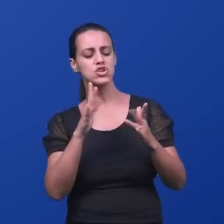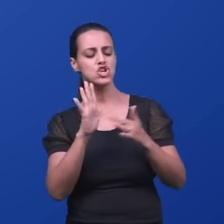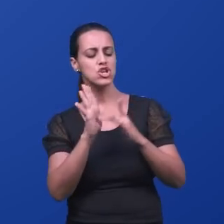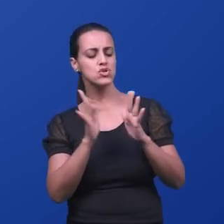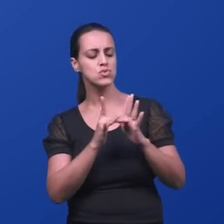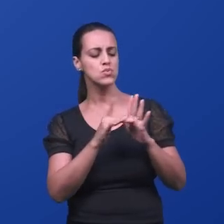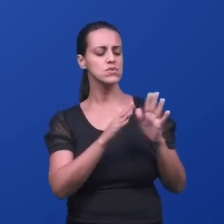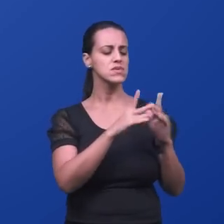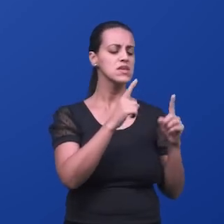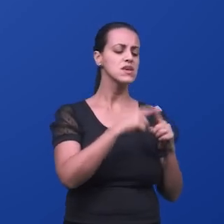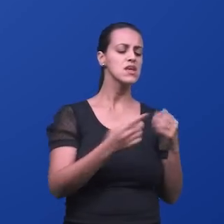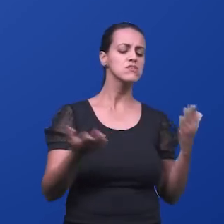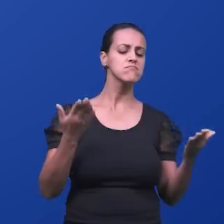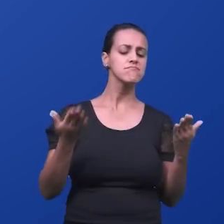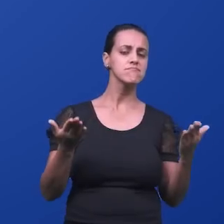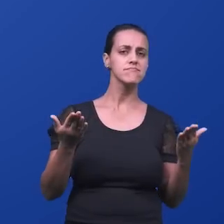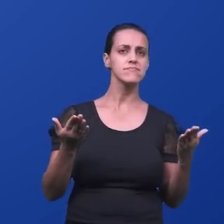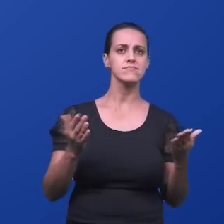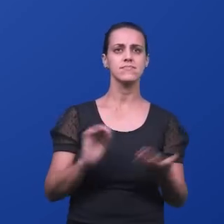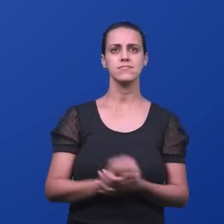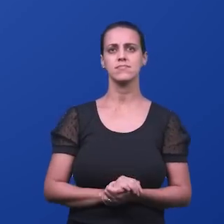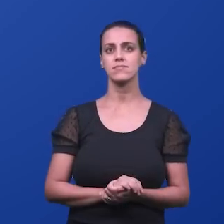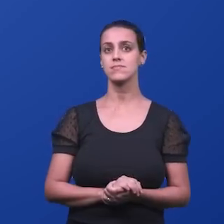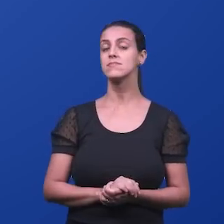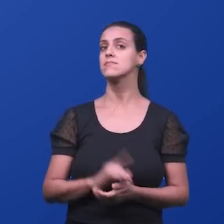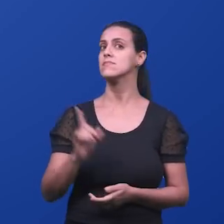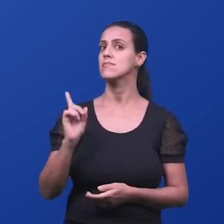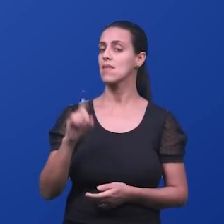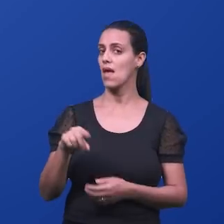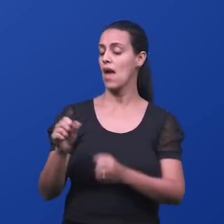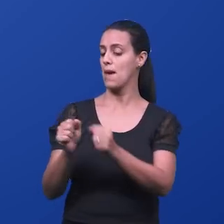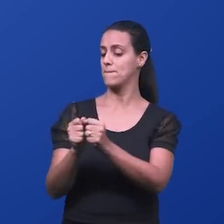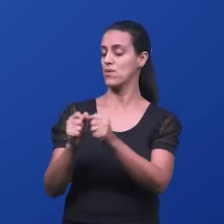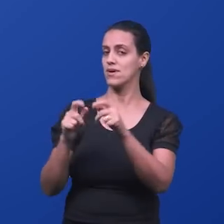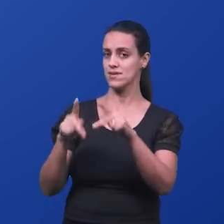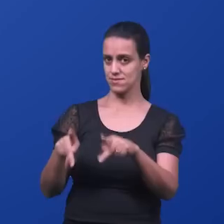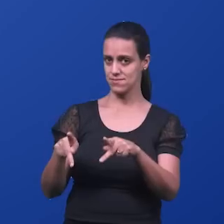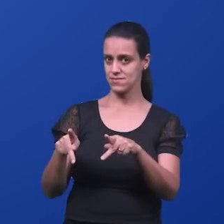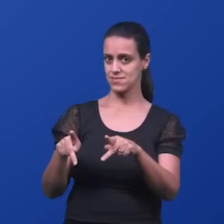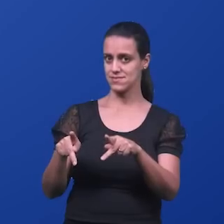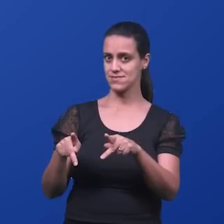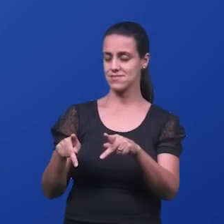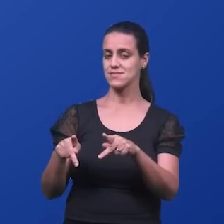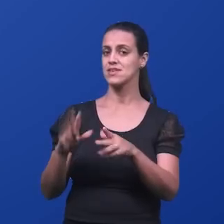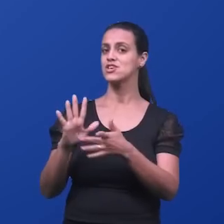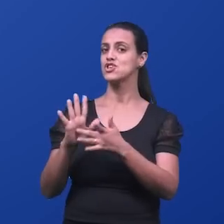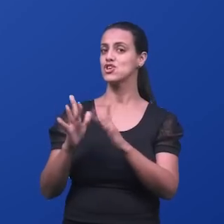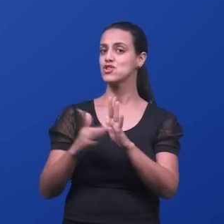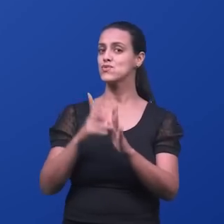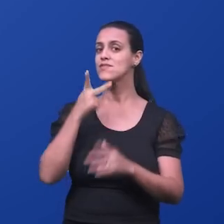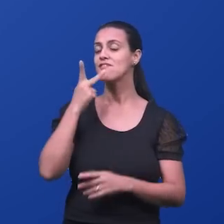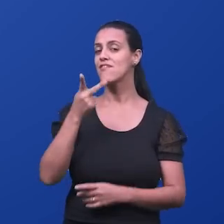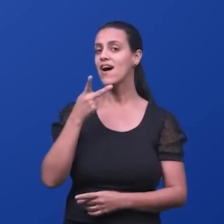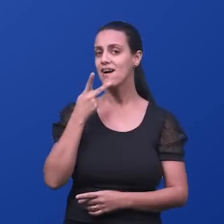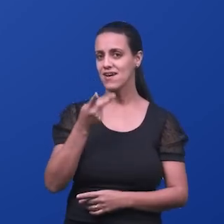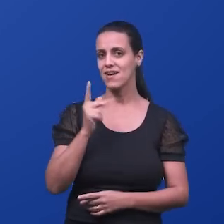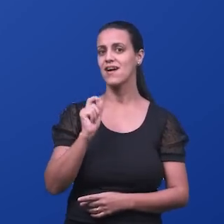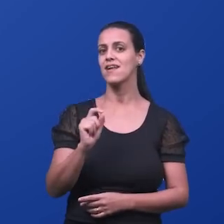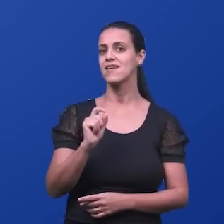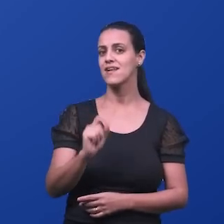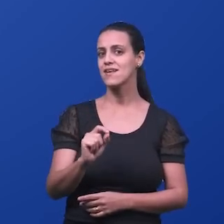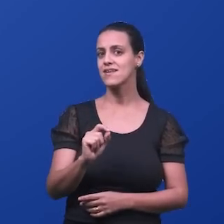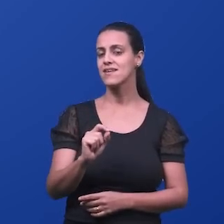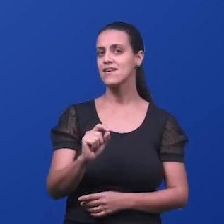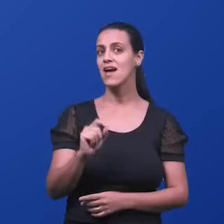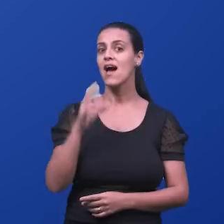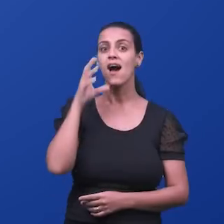da noiva a igreja. Em Apocalipse, Jesus fala